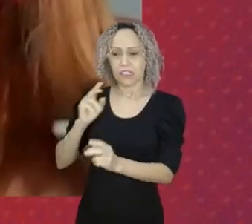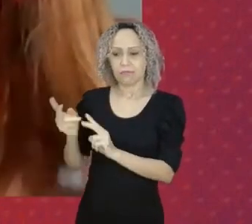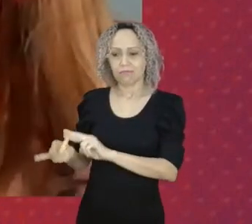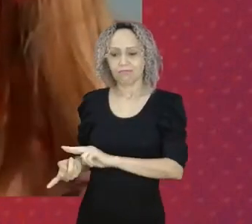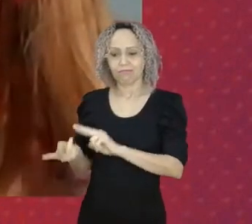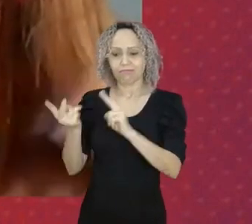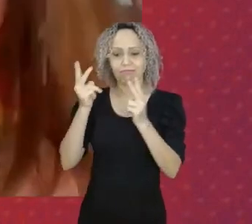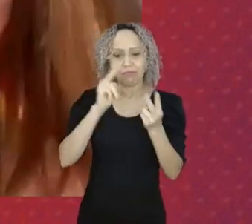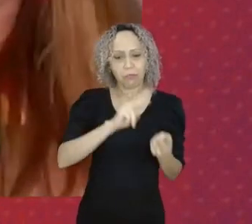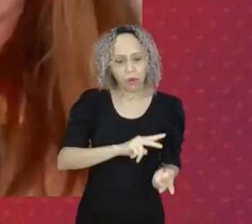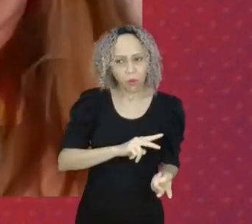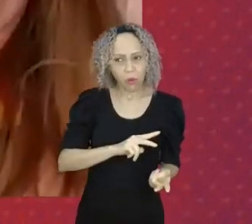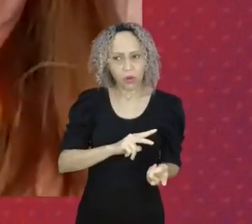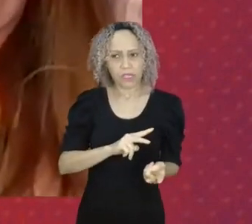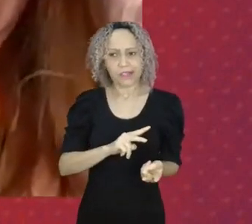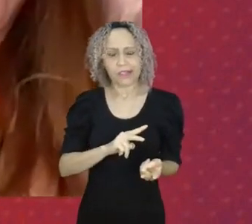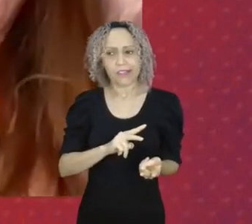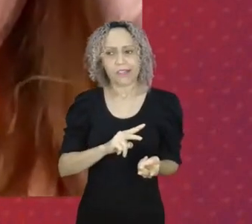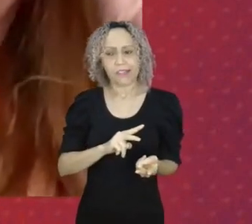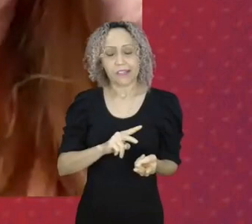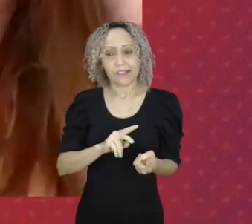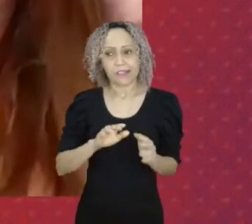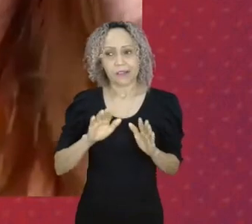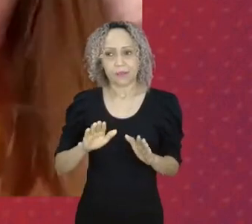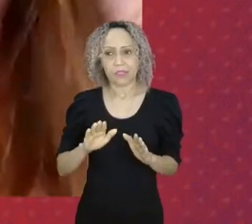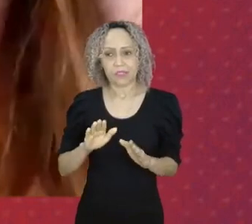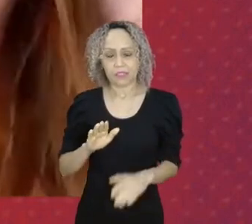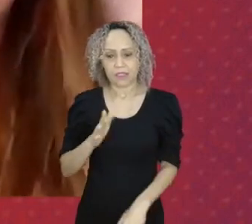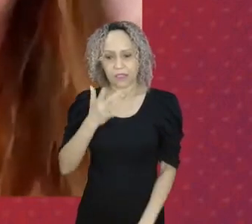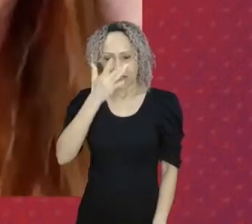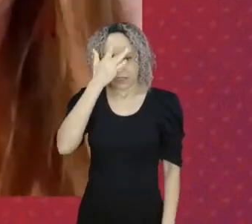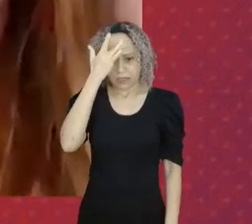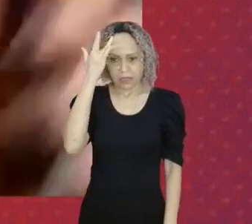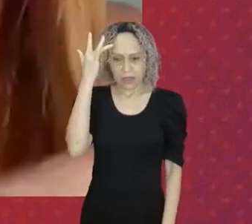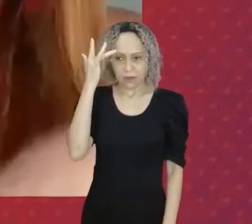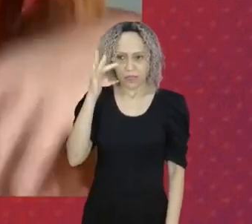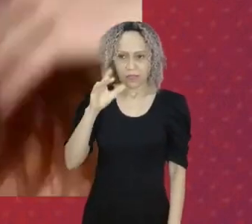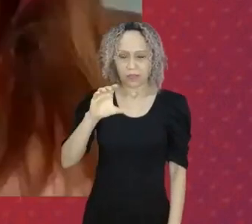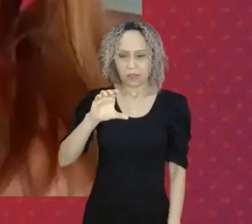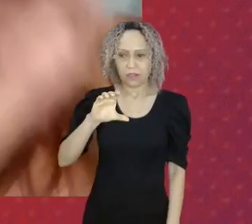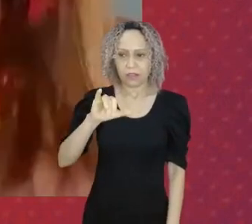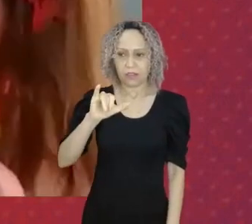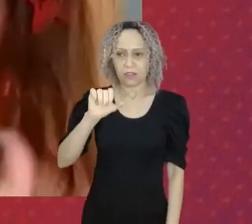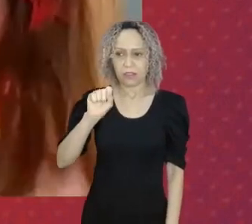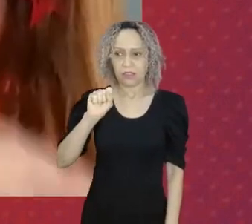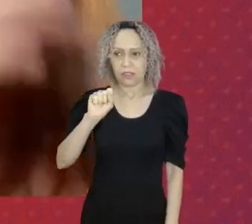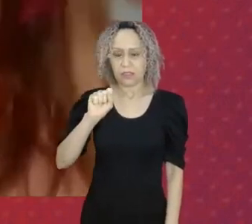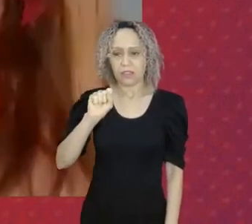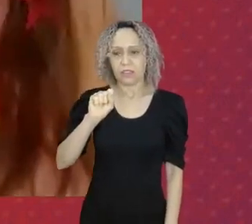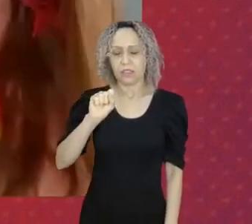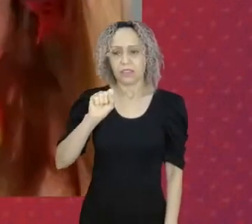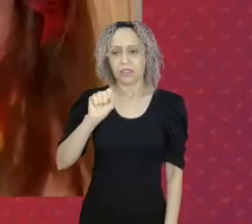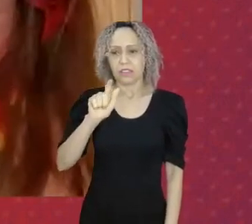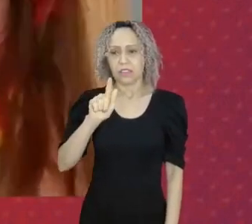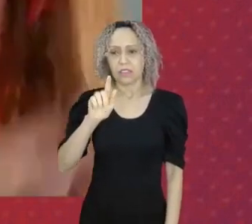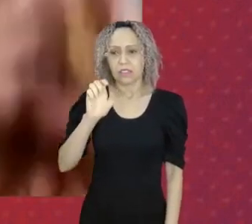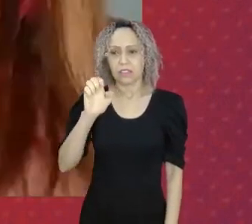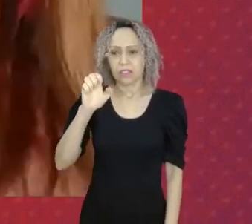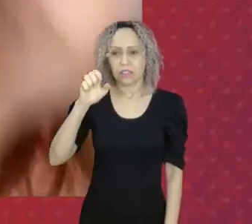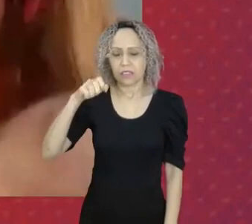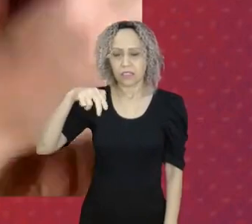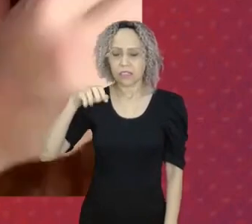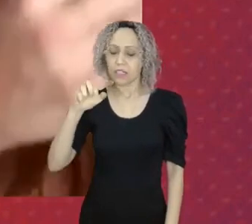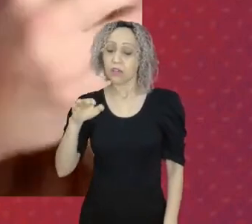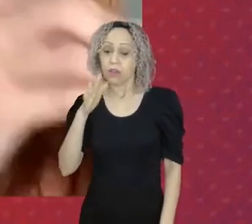que ela tem uma conformidade. Eu estou colocando muitas aspas, tá, gente? Uma conformidade, bem entre